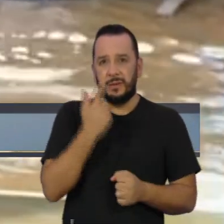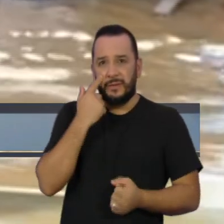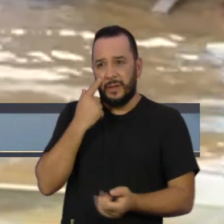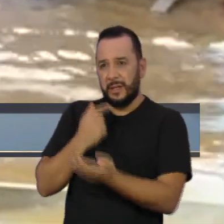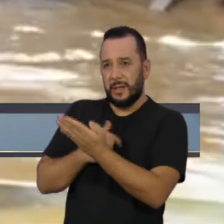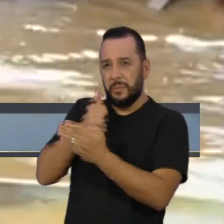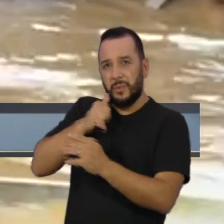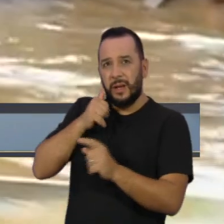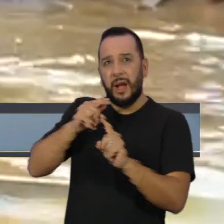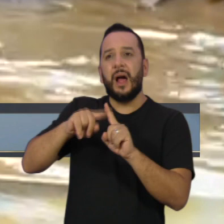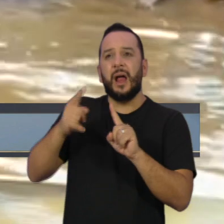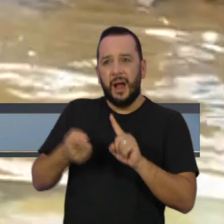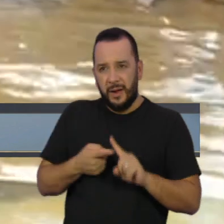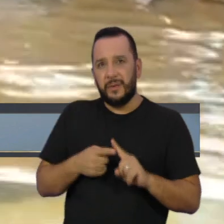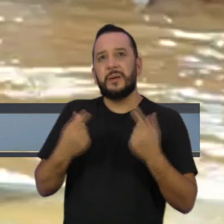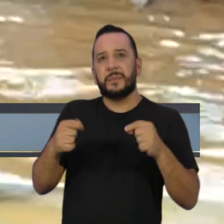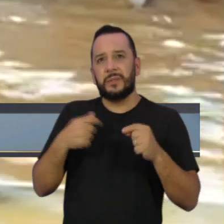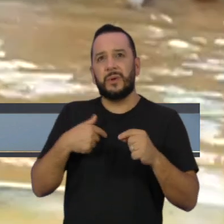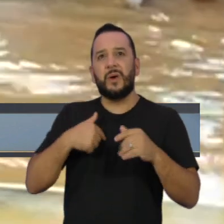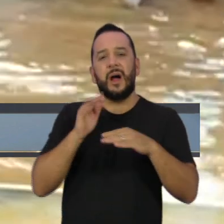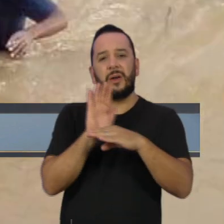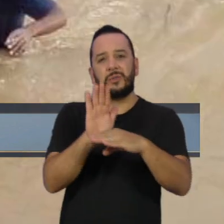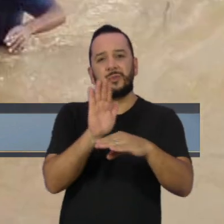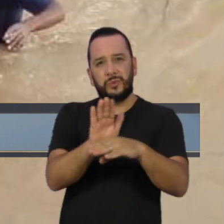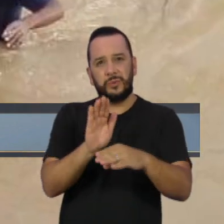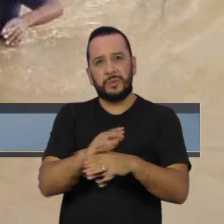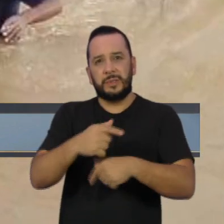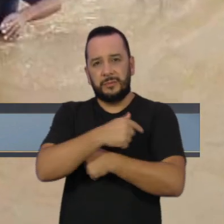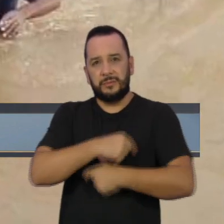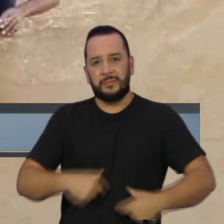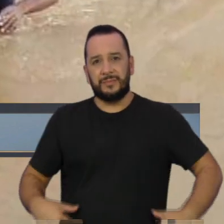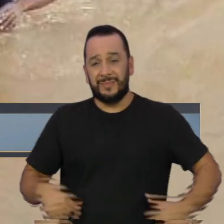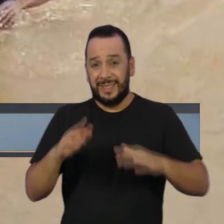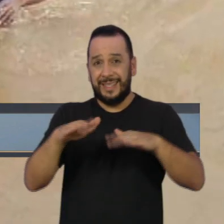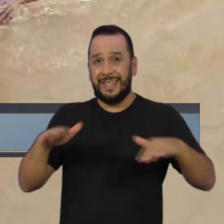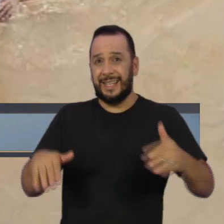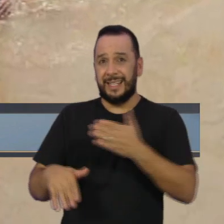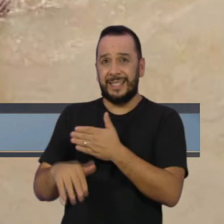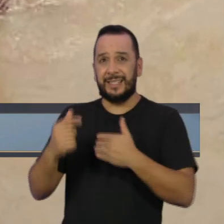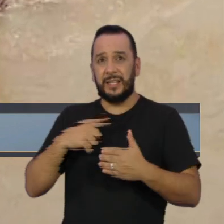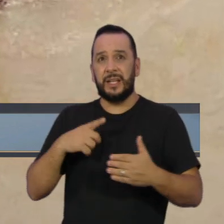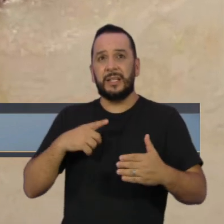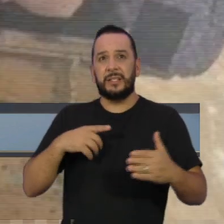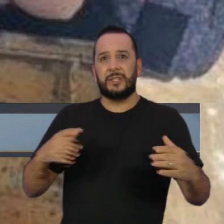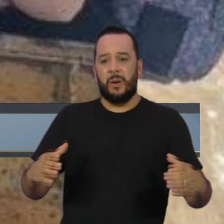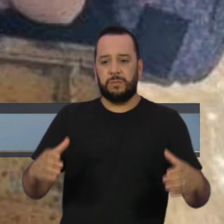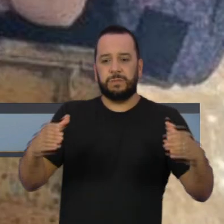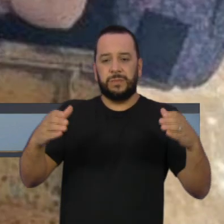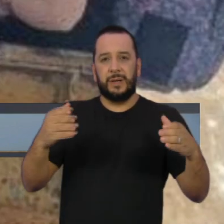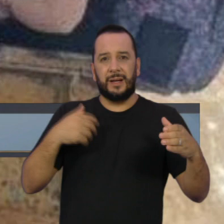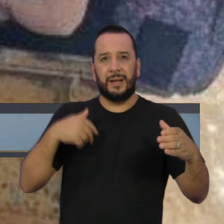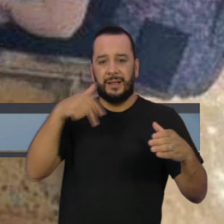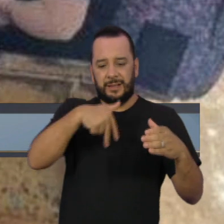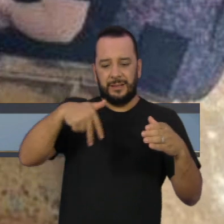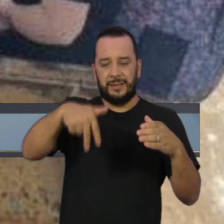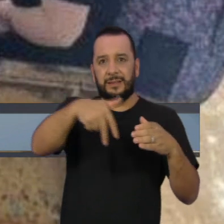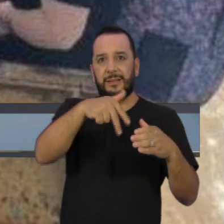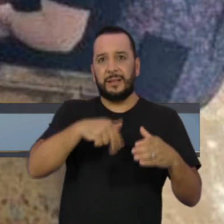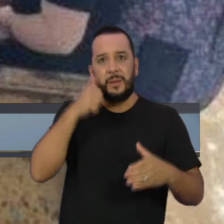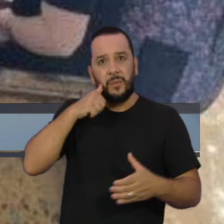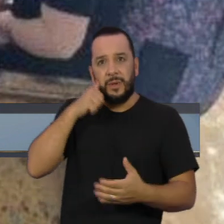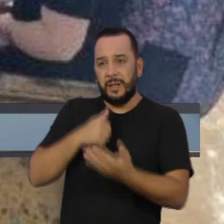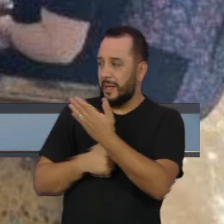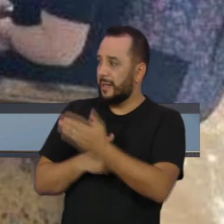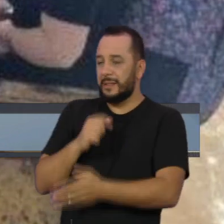grávida precisou de ajuda para chegar ao carro da Defesa Civil estas crianças foram levadas dentro de uma caixa d'água e essa idosa de